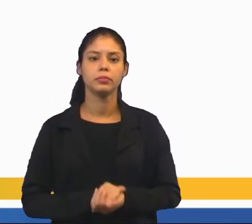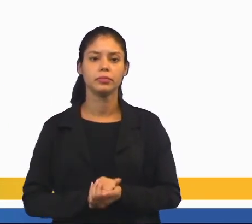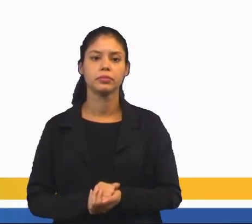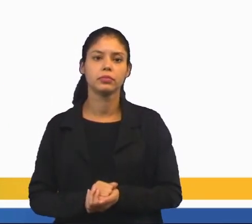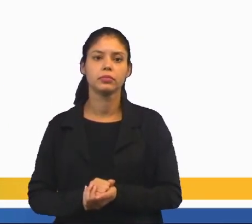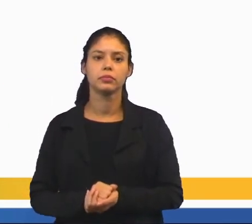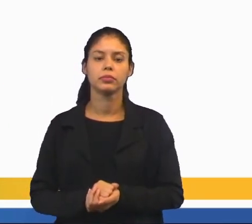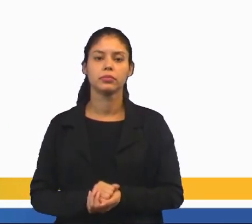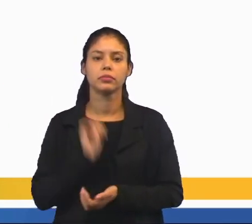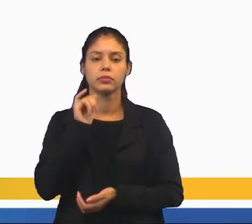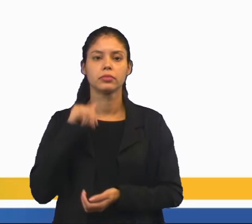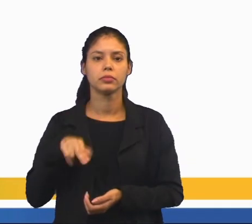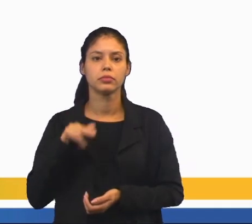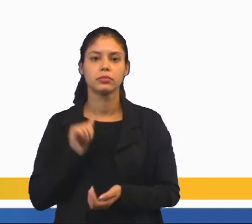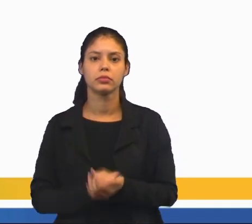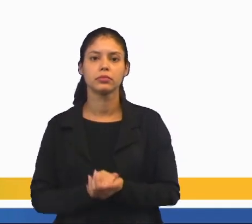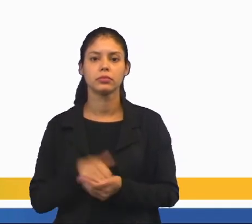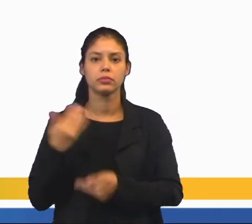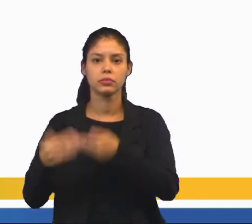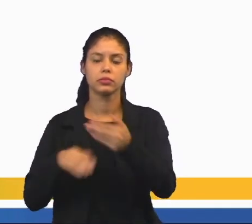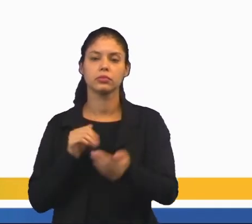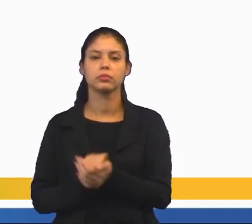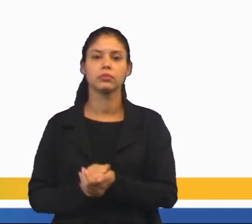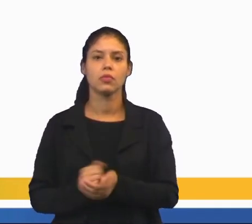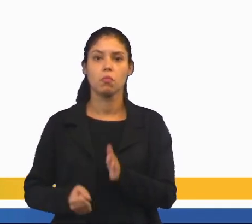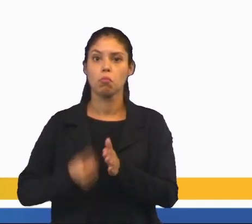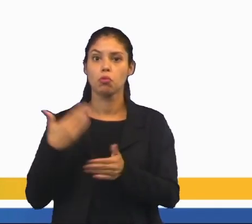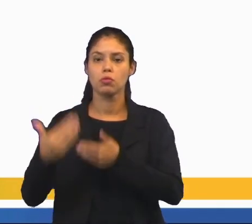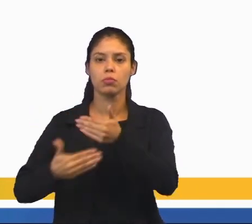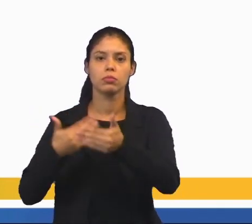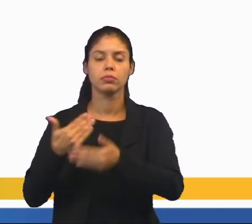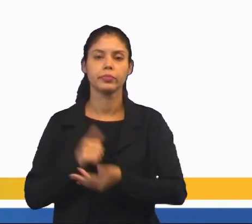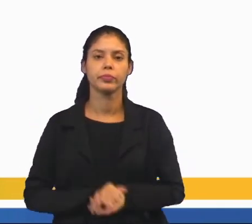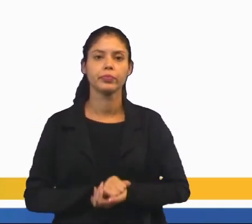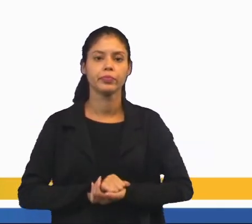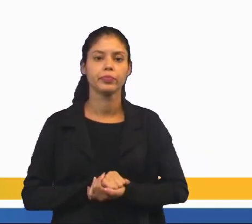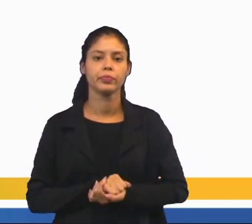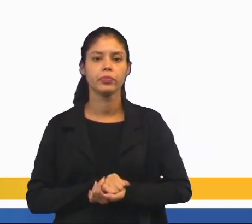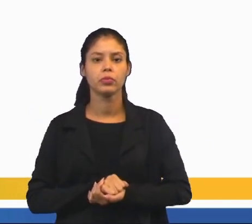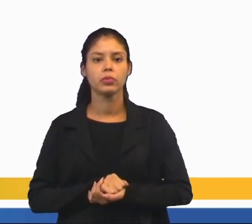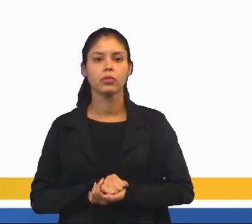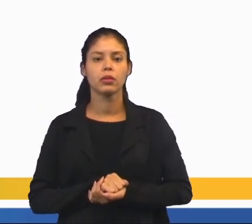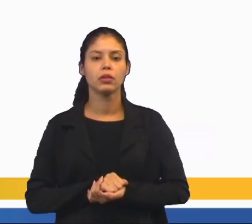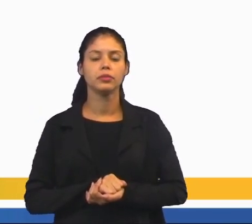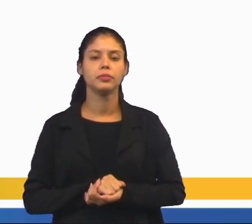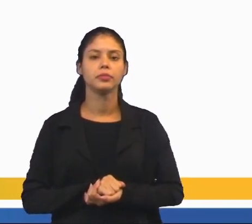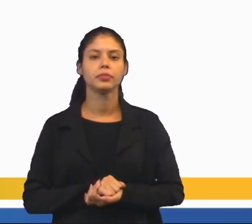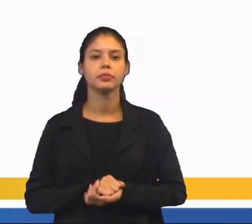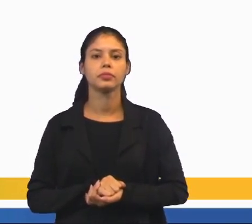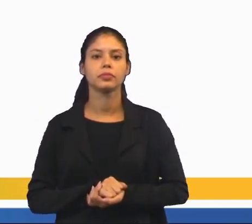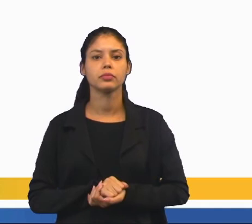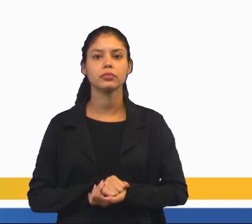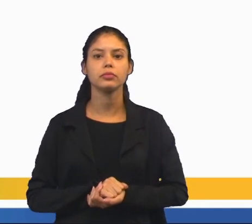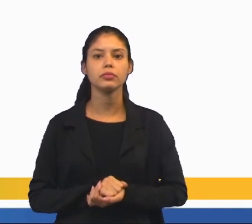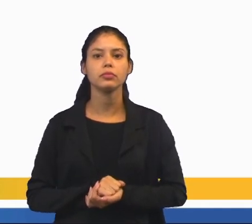para a coluna do in natura, processados ou ultraprocessados. Vamos lá ver